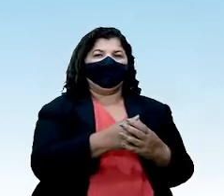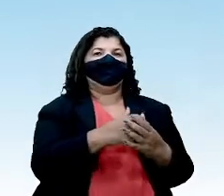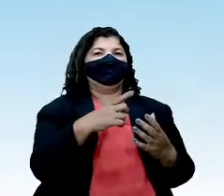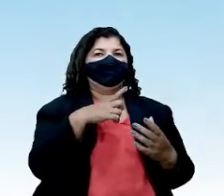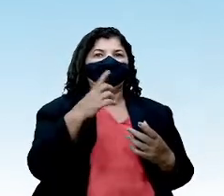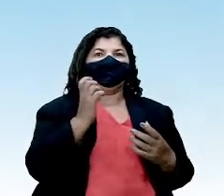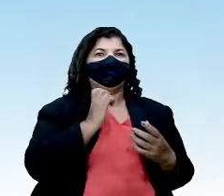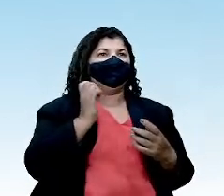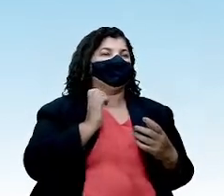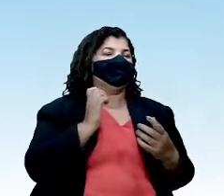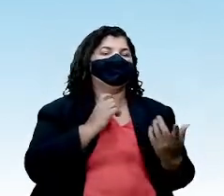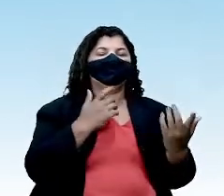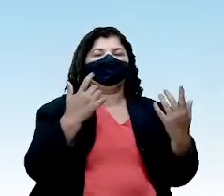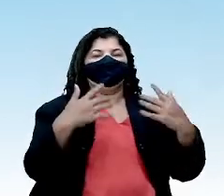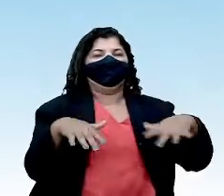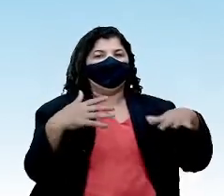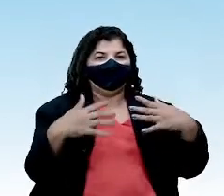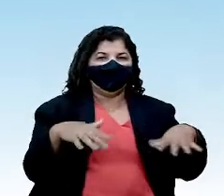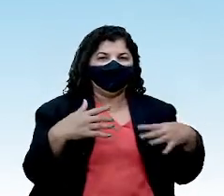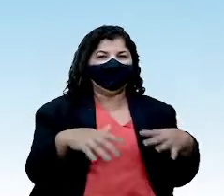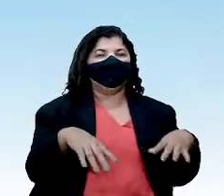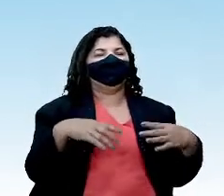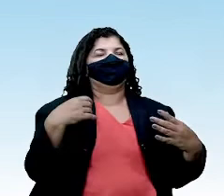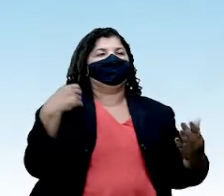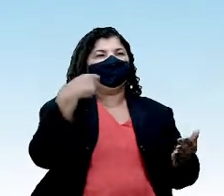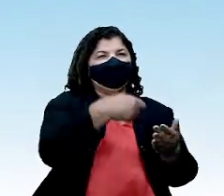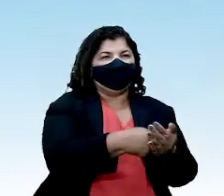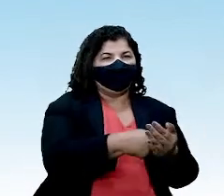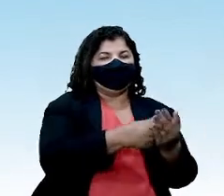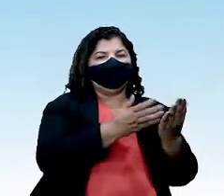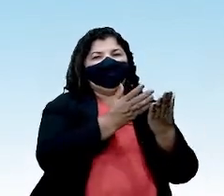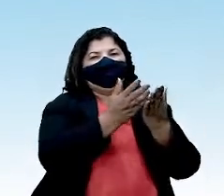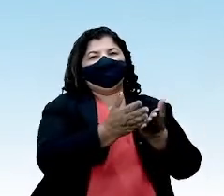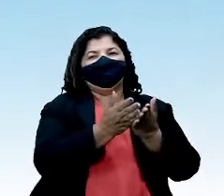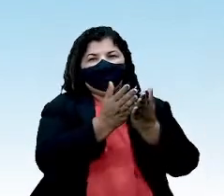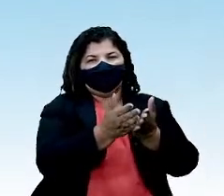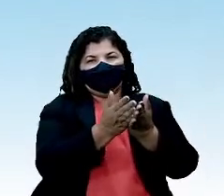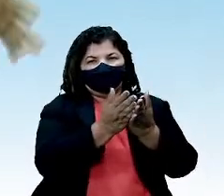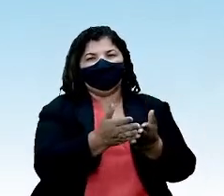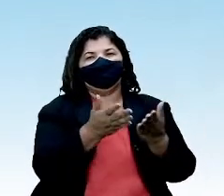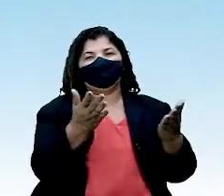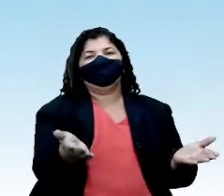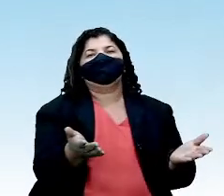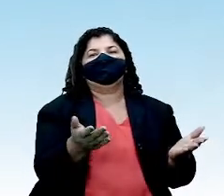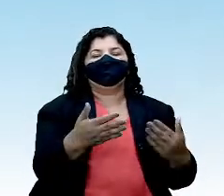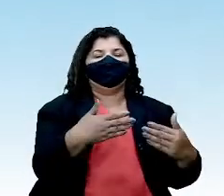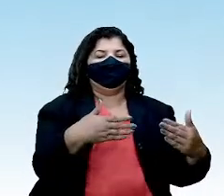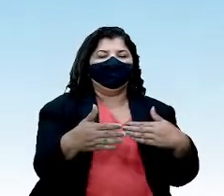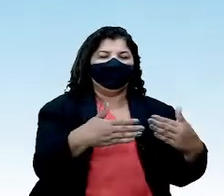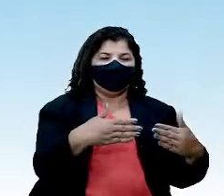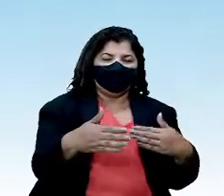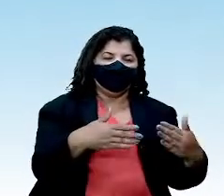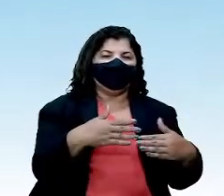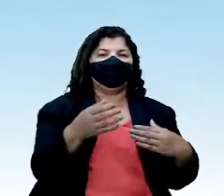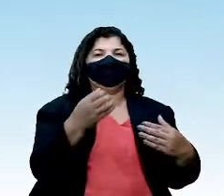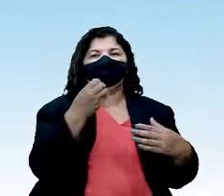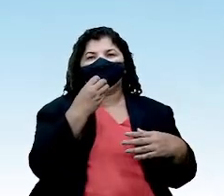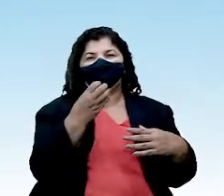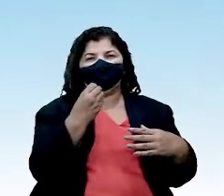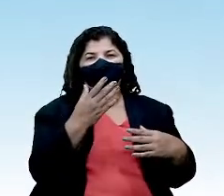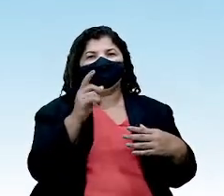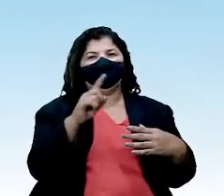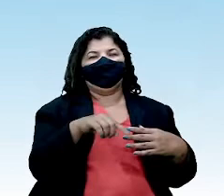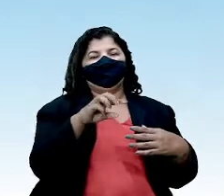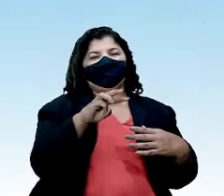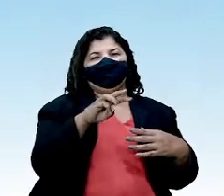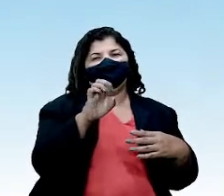bancar, né, suas navegações, né? Então, balança comercial favorável, princípio decorrente do metalismo.